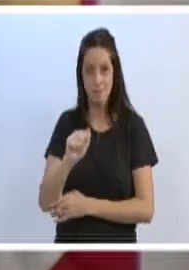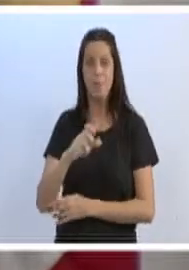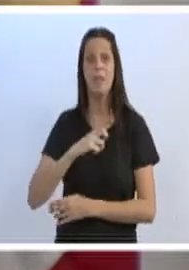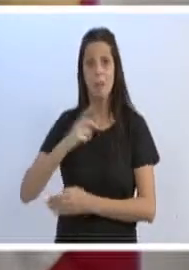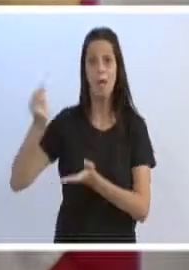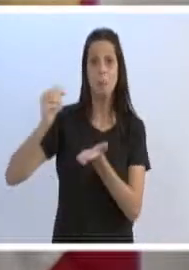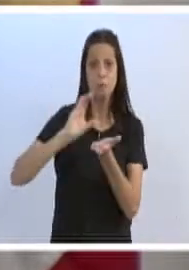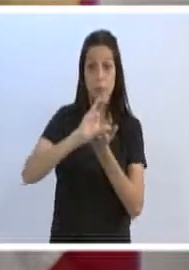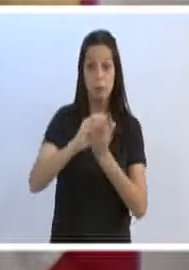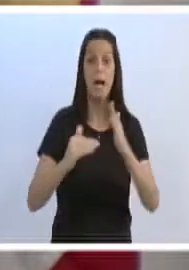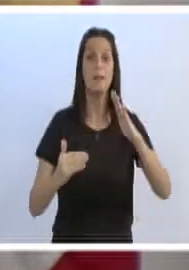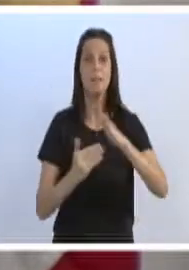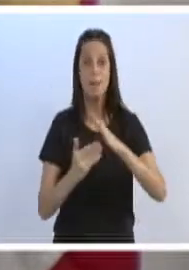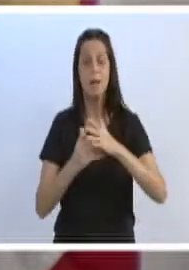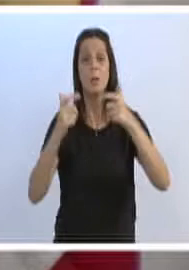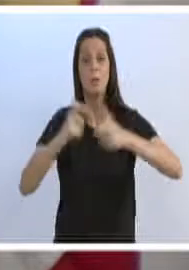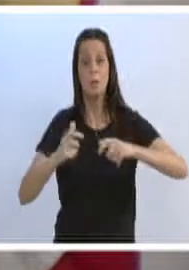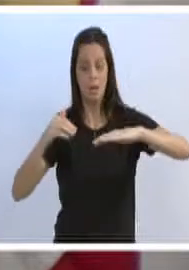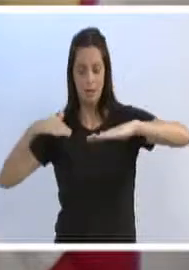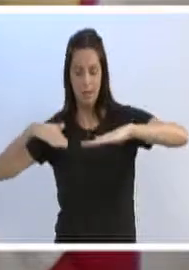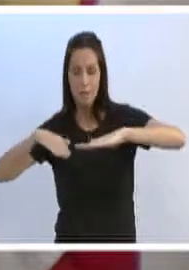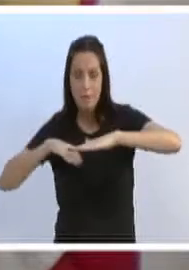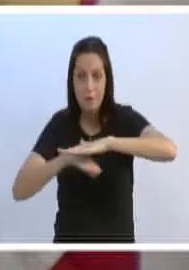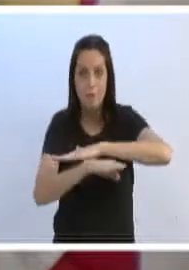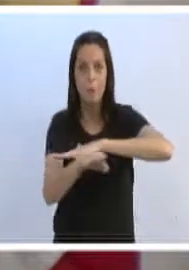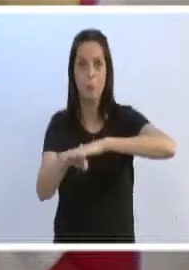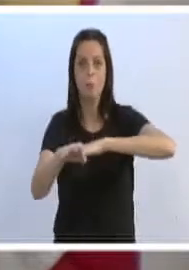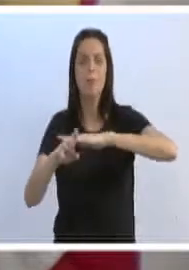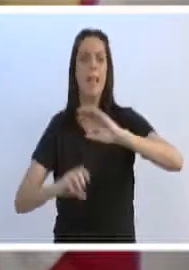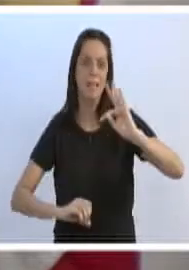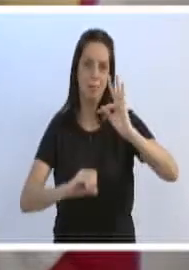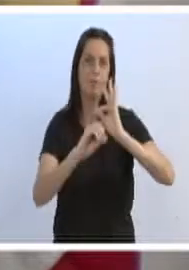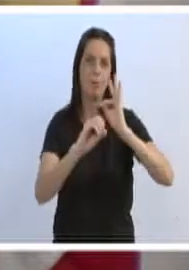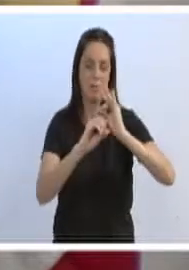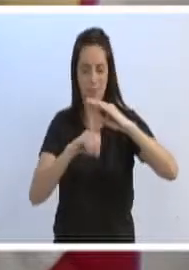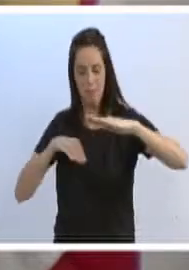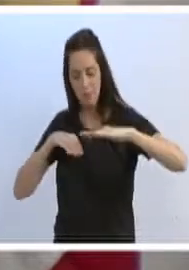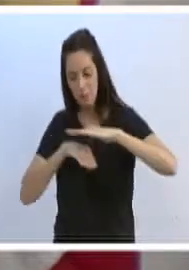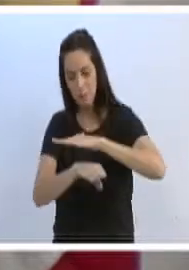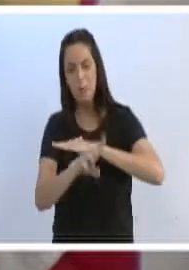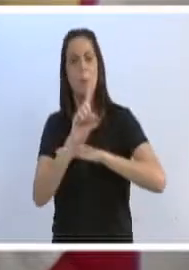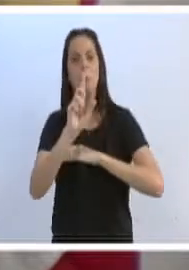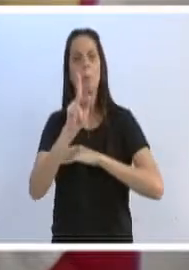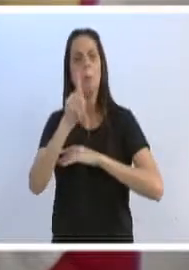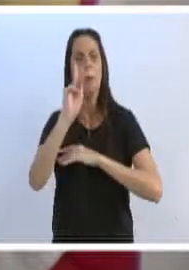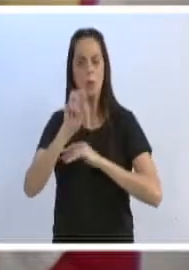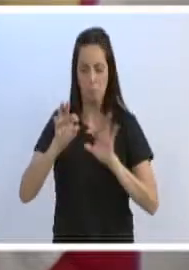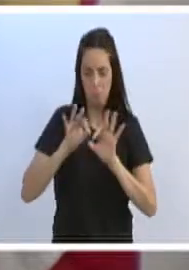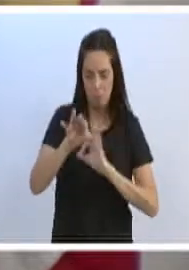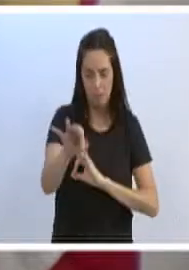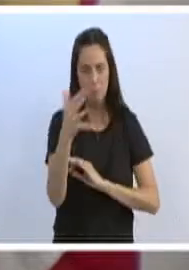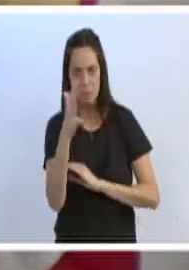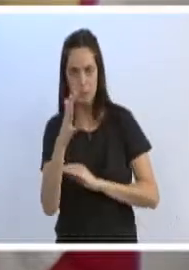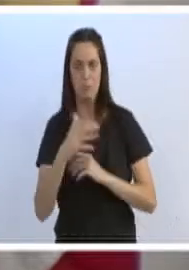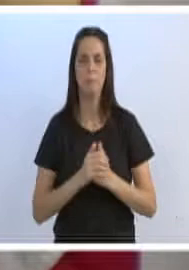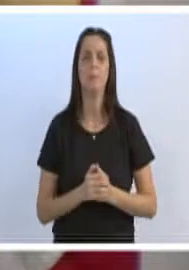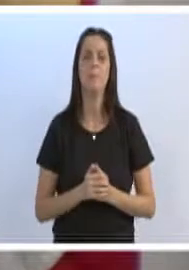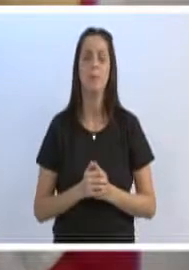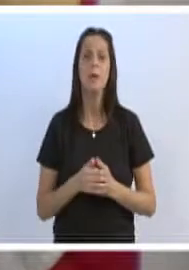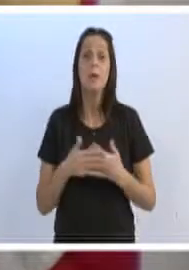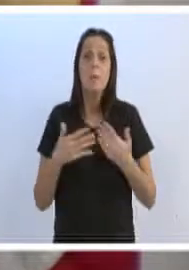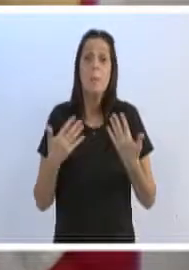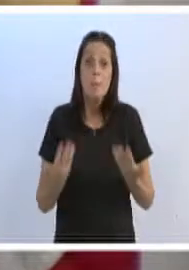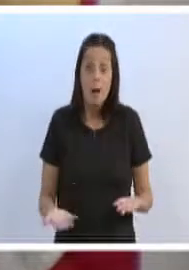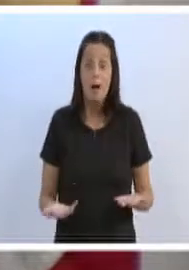viaduto da guilherme scharf que seria um quilômetro de 800 metros mais ou menos isto e os